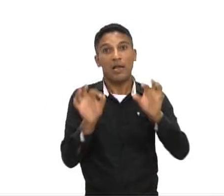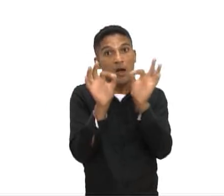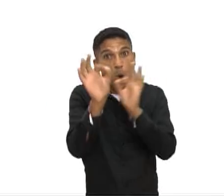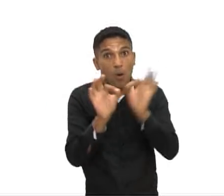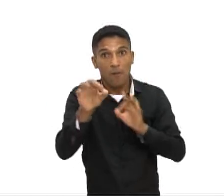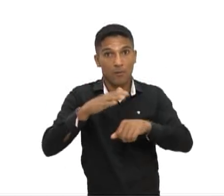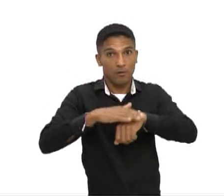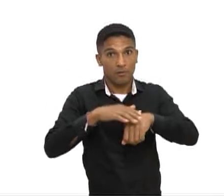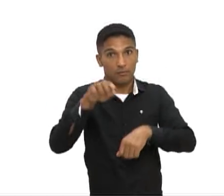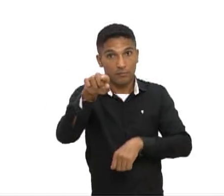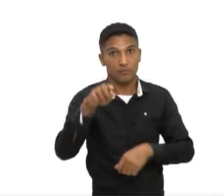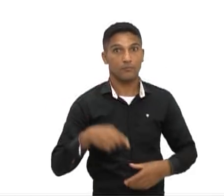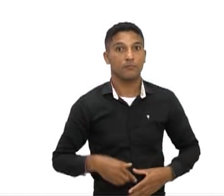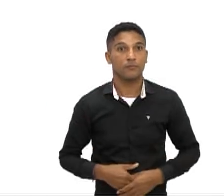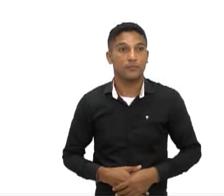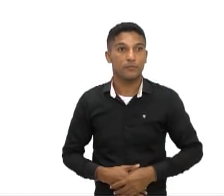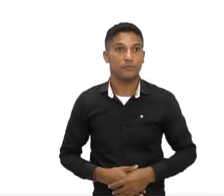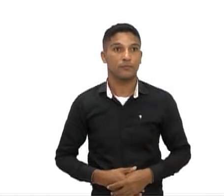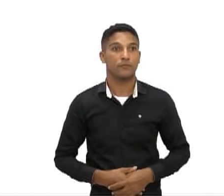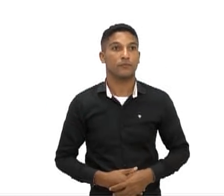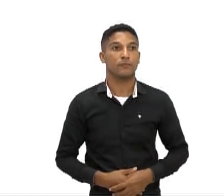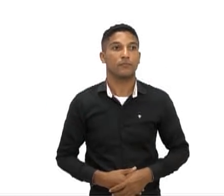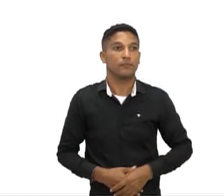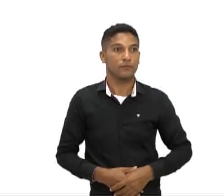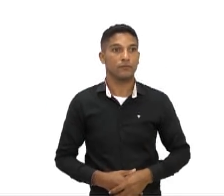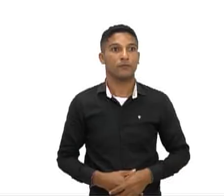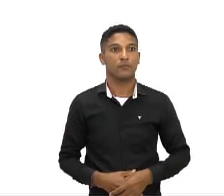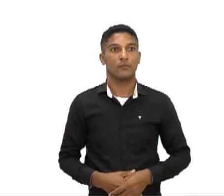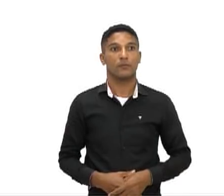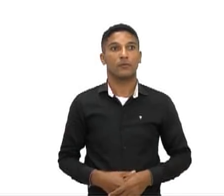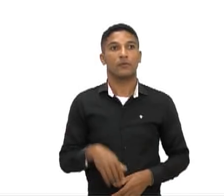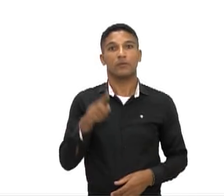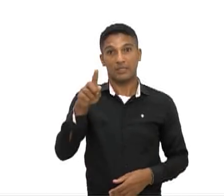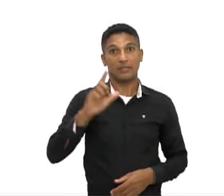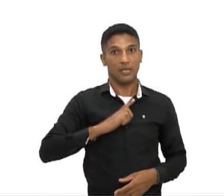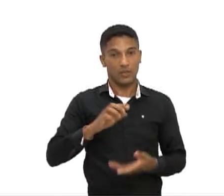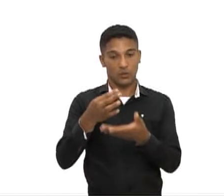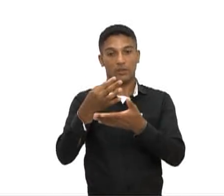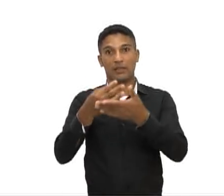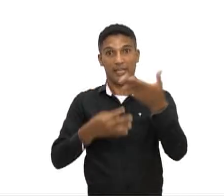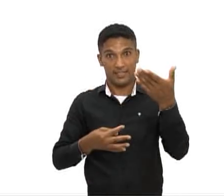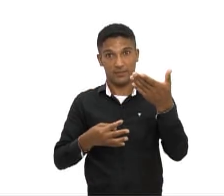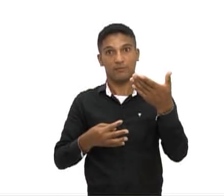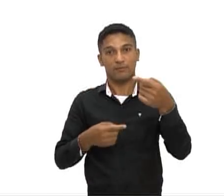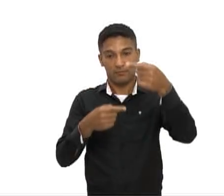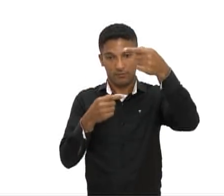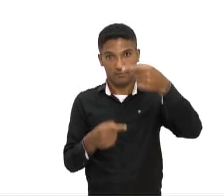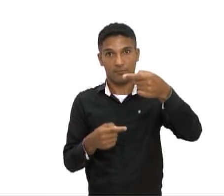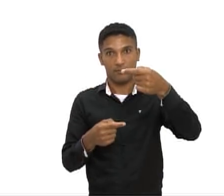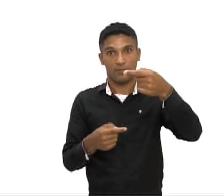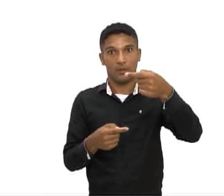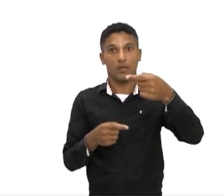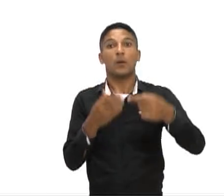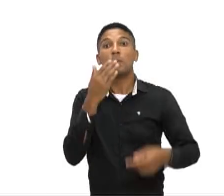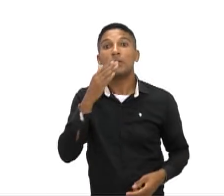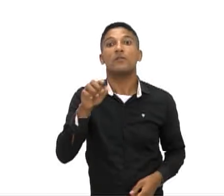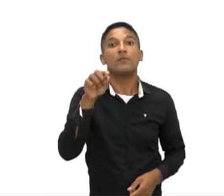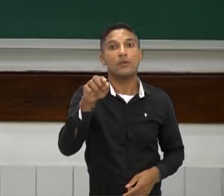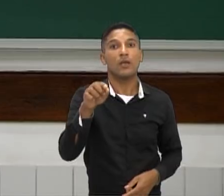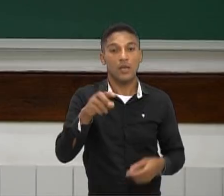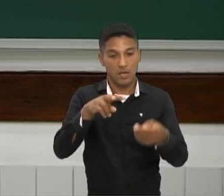de acordo com a versão original da narrativa. Então, vocês têm aqui o texto, o fragmento do texto, e aí eu vou pedir para